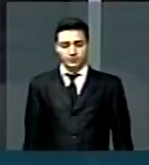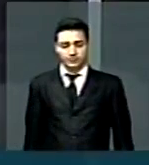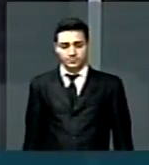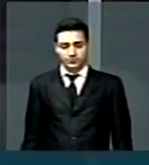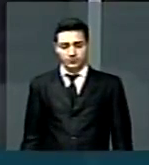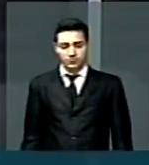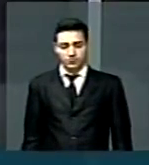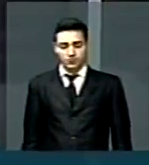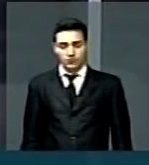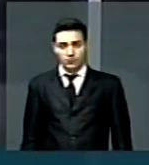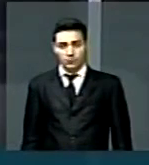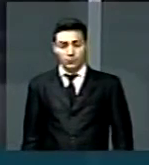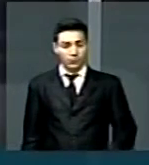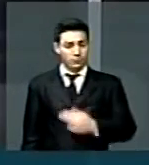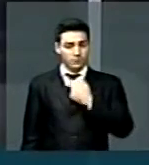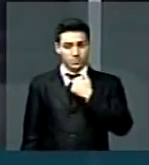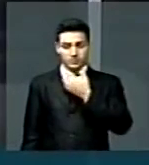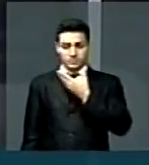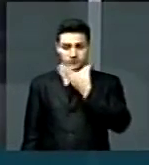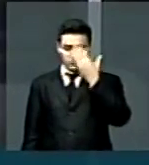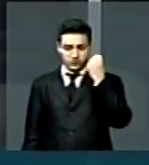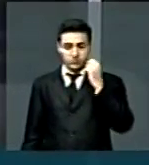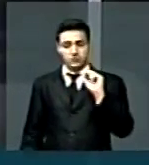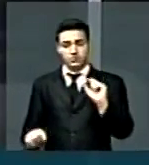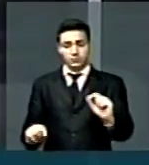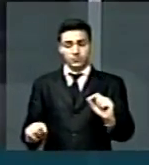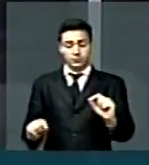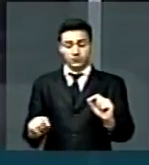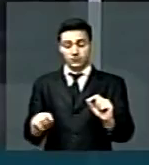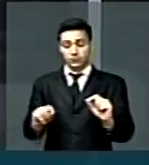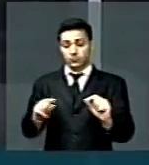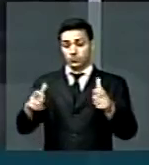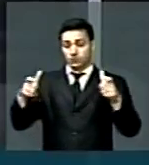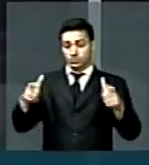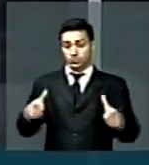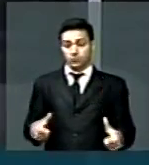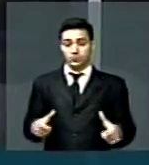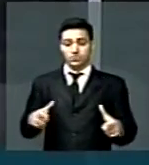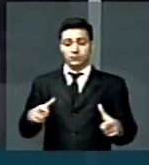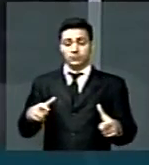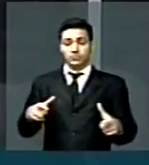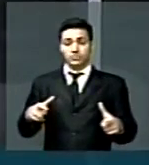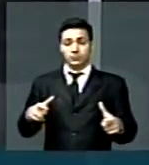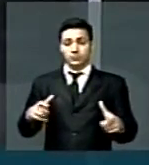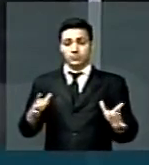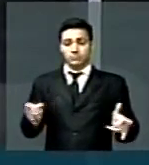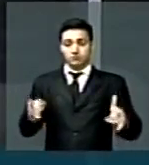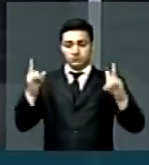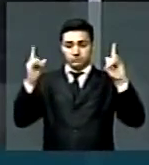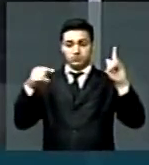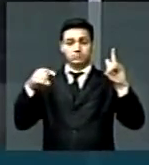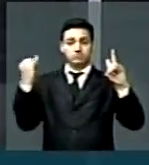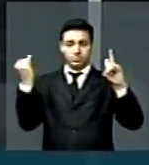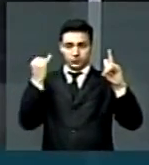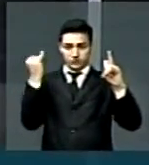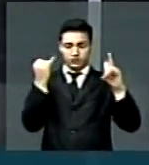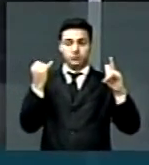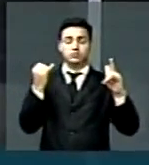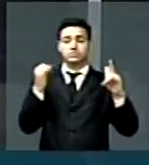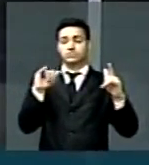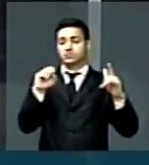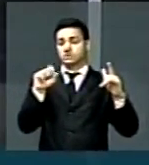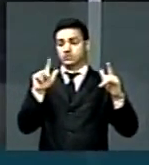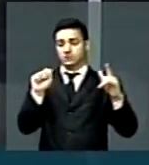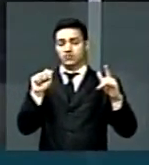Não podemos esquecer que um dos santuários importantes do Islã vive hoje em dia